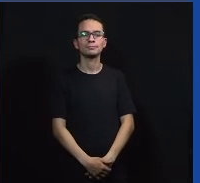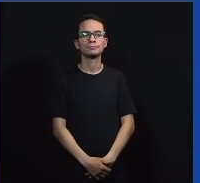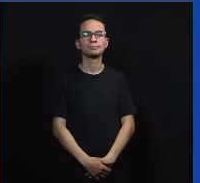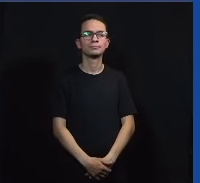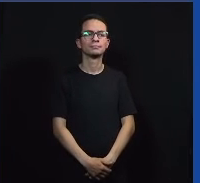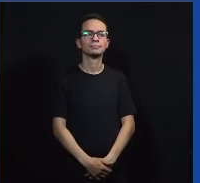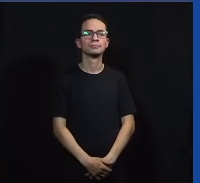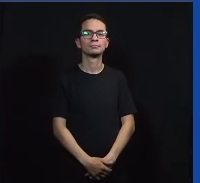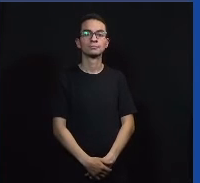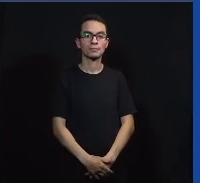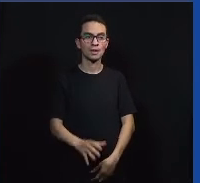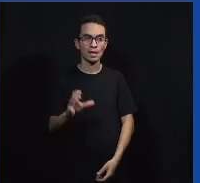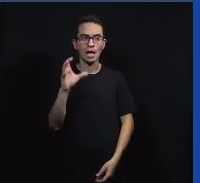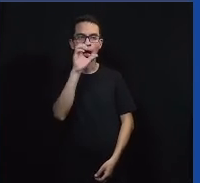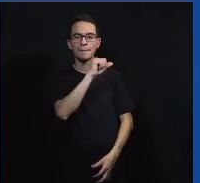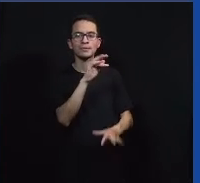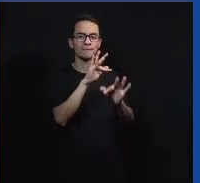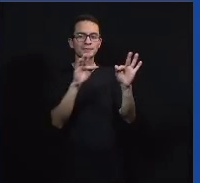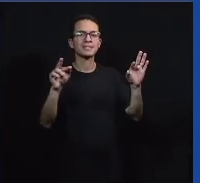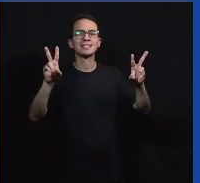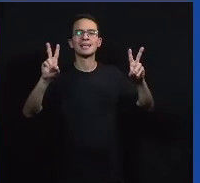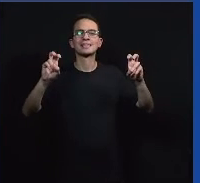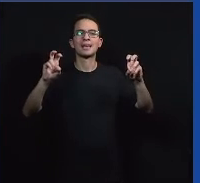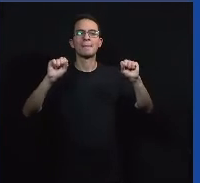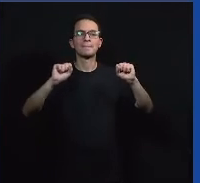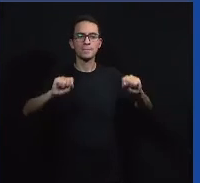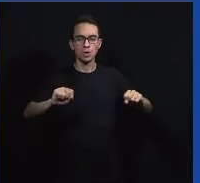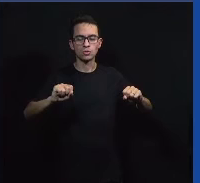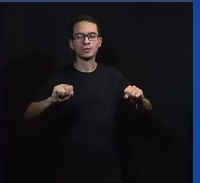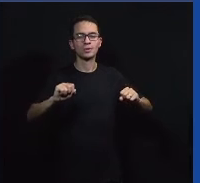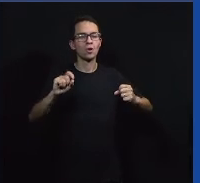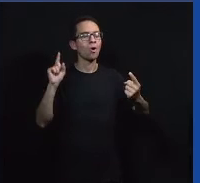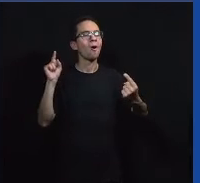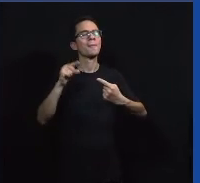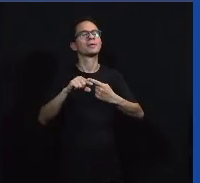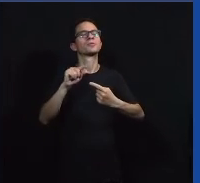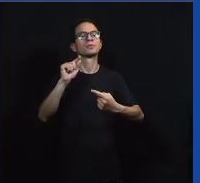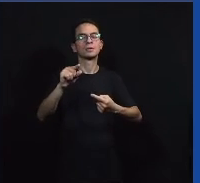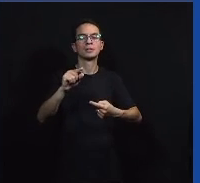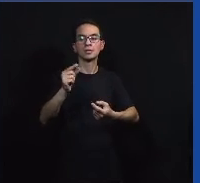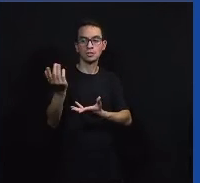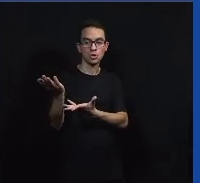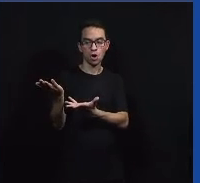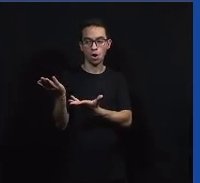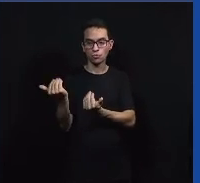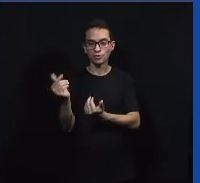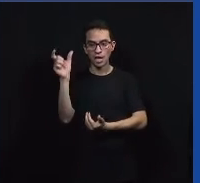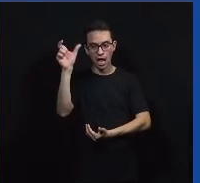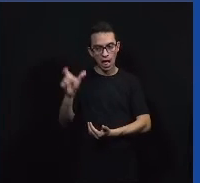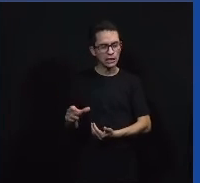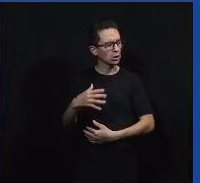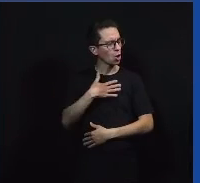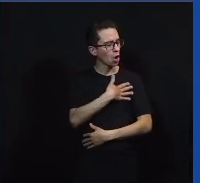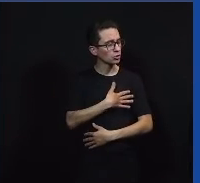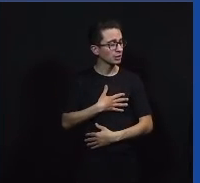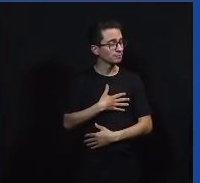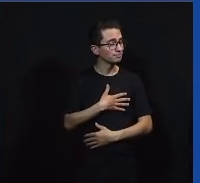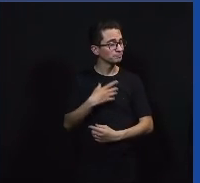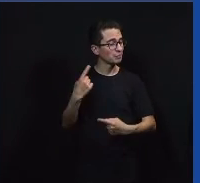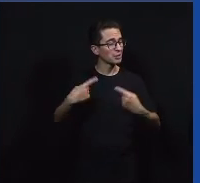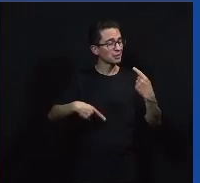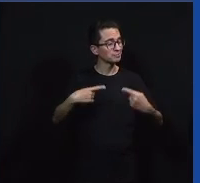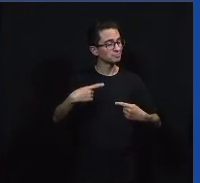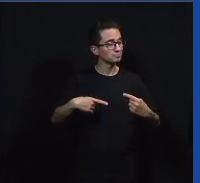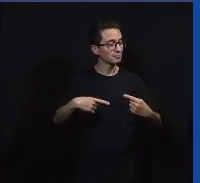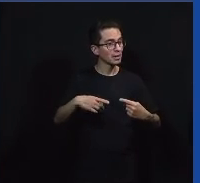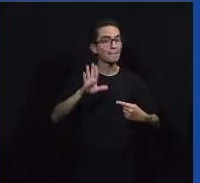Posso falar a frase de aprendizado? A frase que eu falaria é: o jovem gosta de política, só